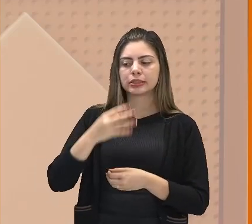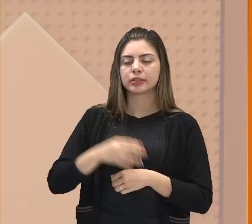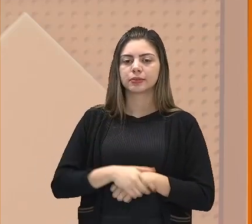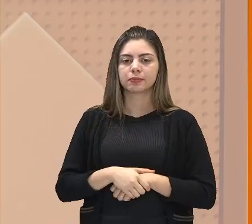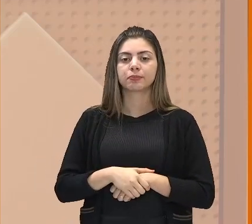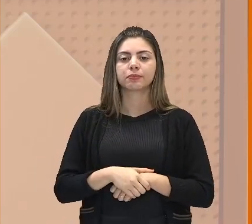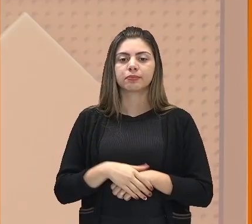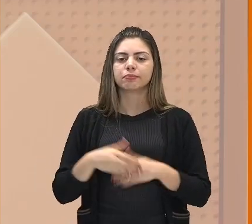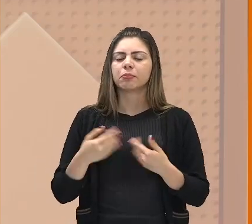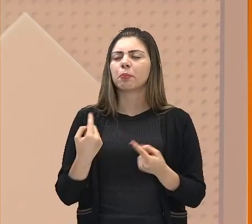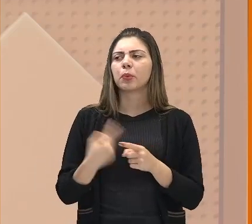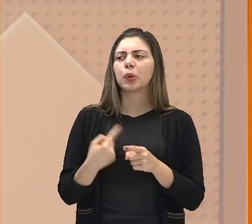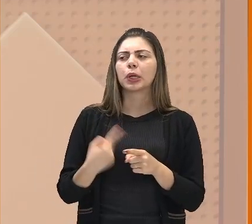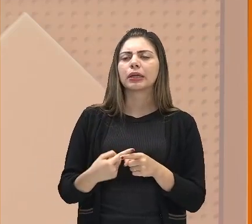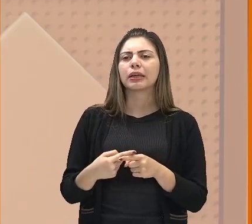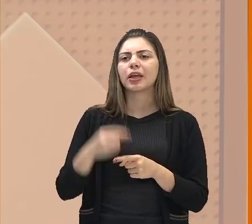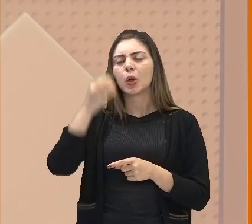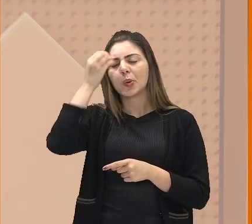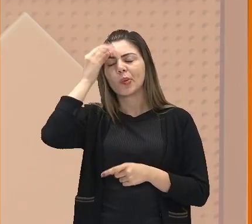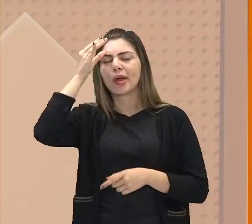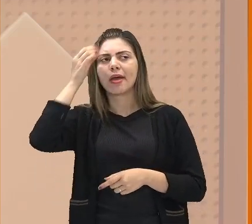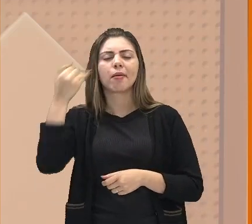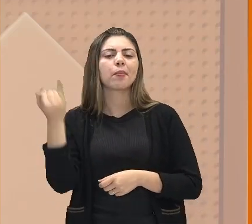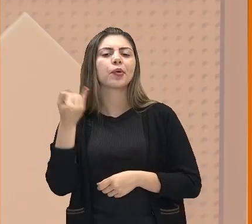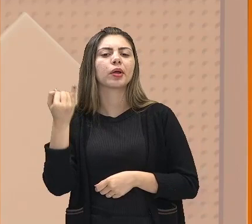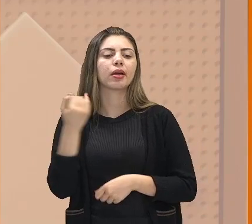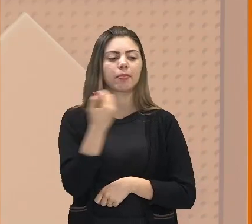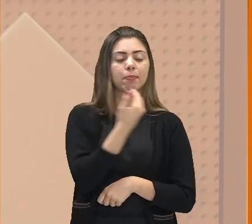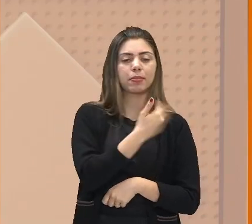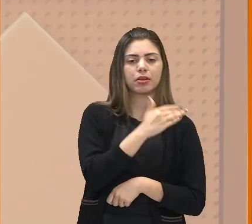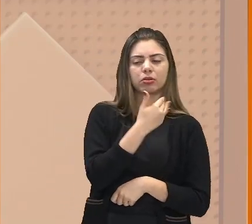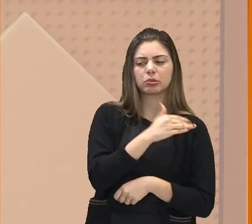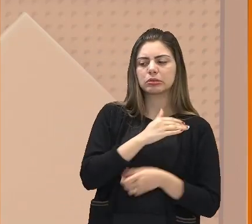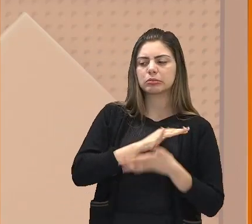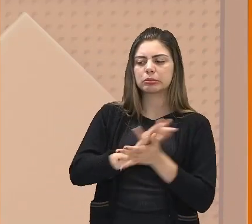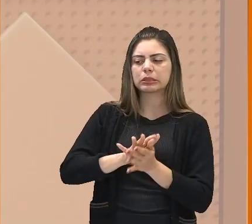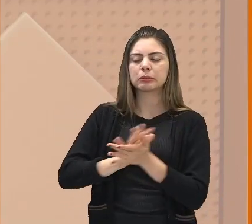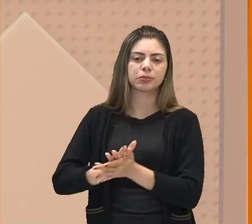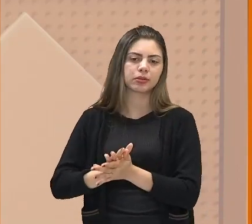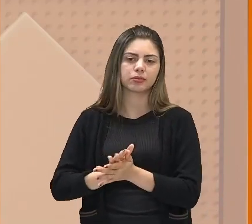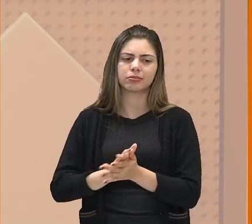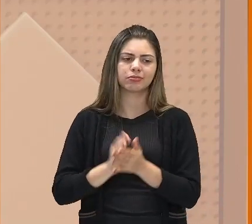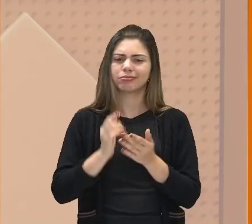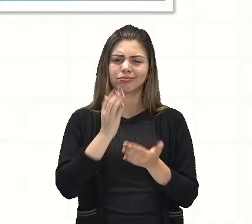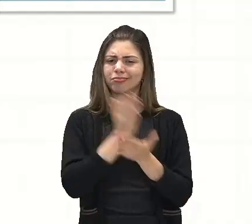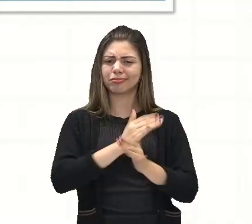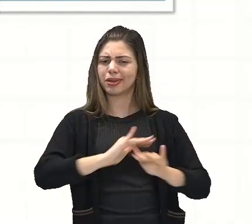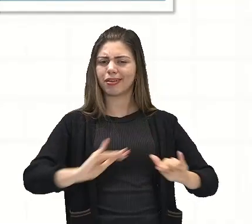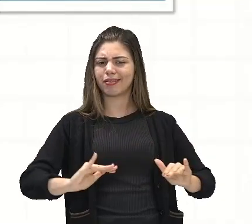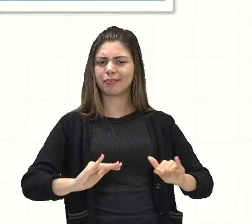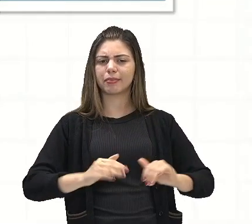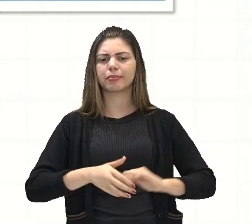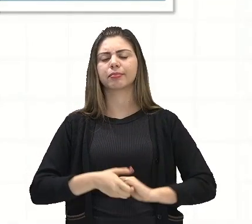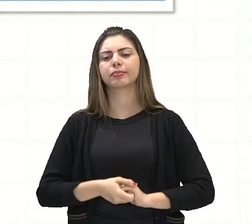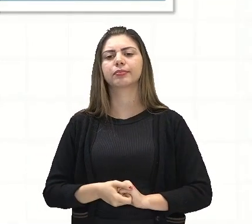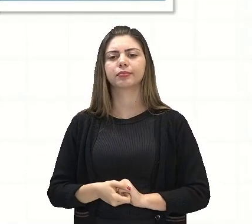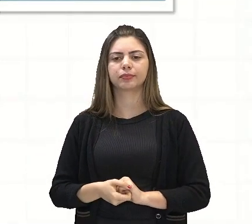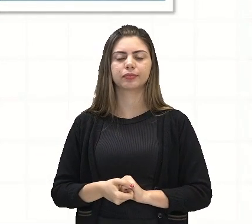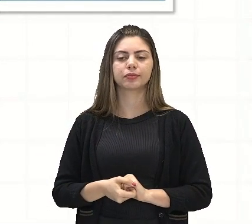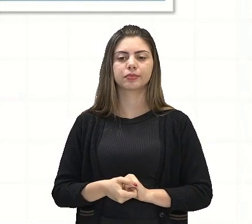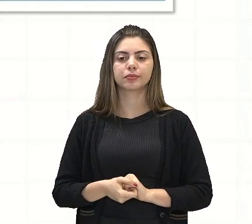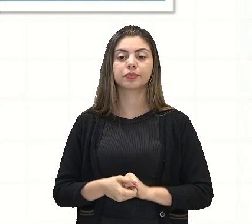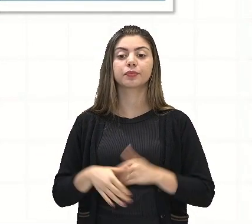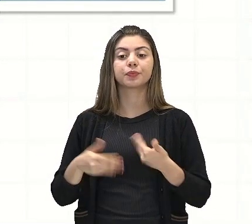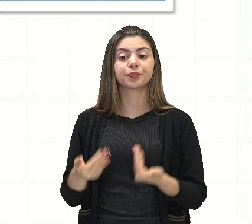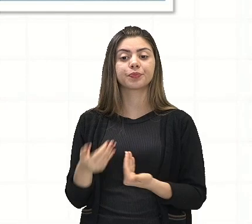a questão de preconceito, né, de discriminação dos negros que aqui estão. Então, vamos conhecer